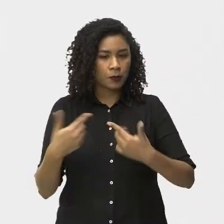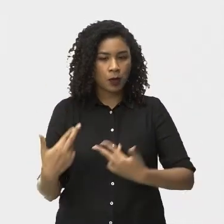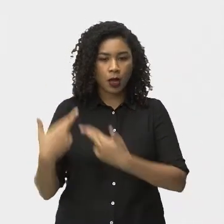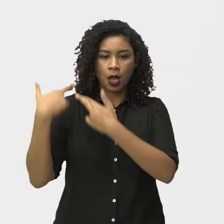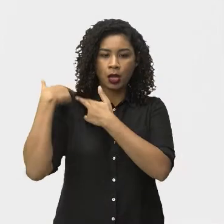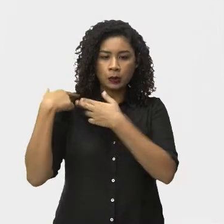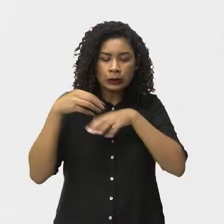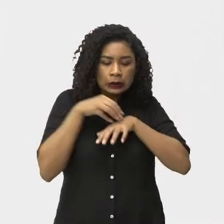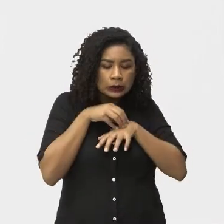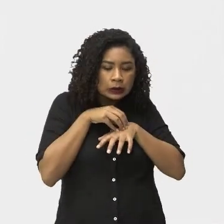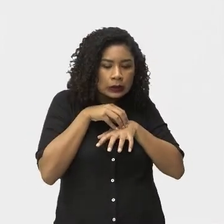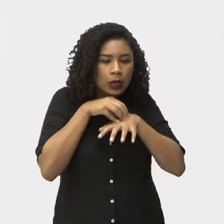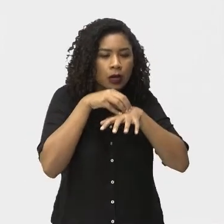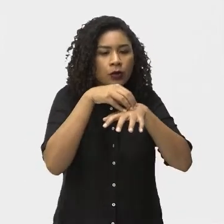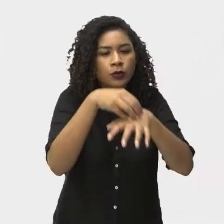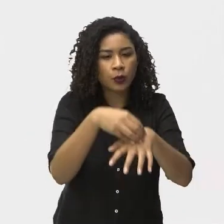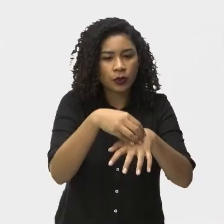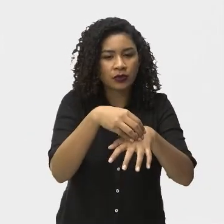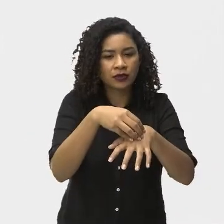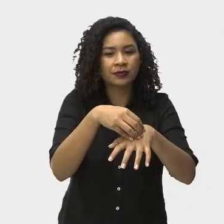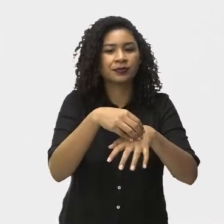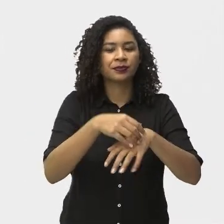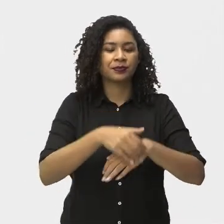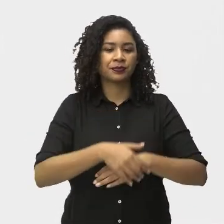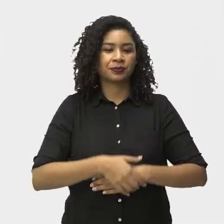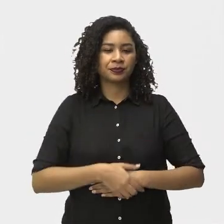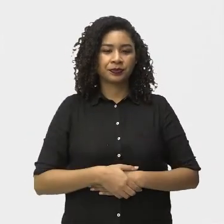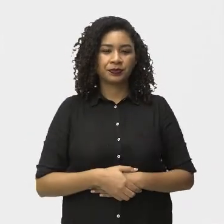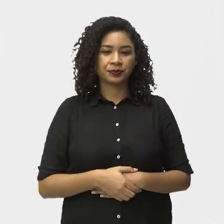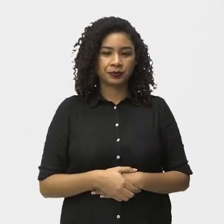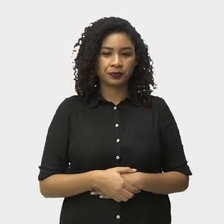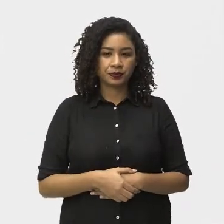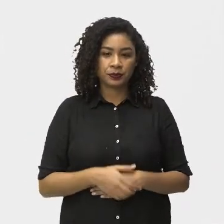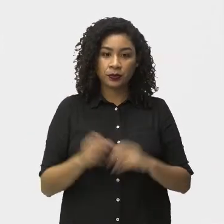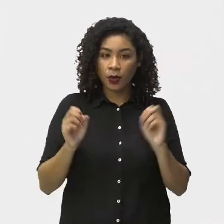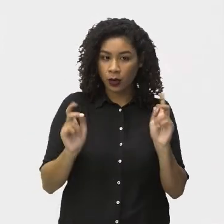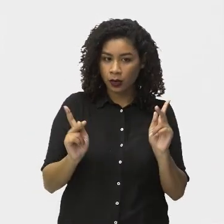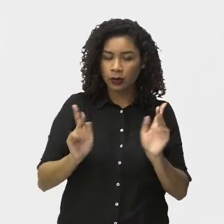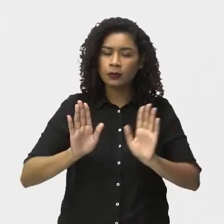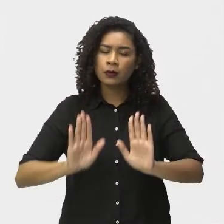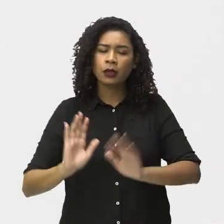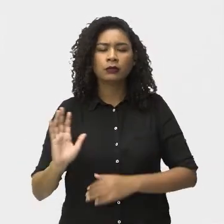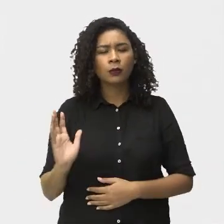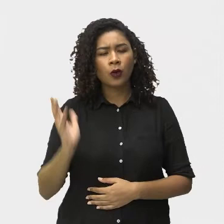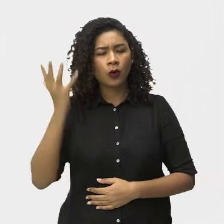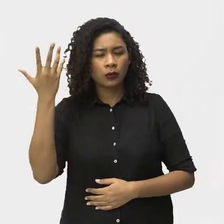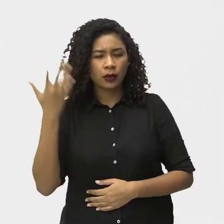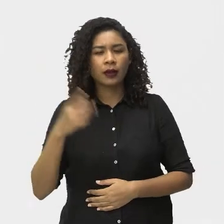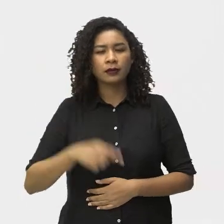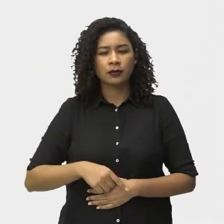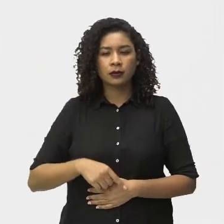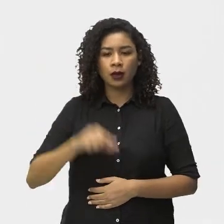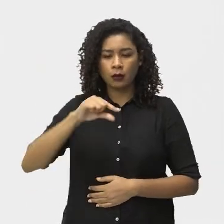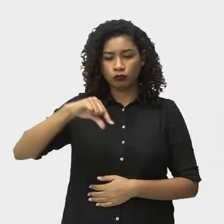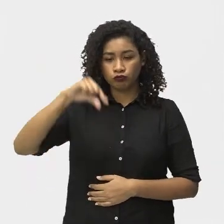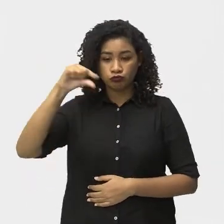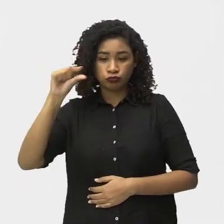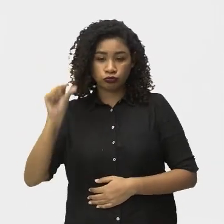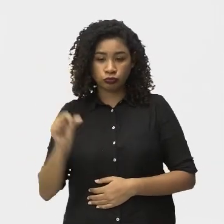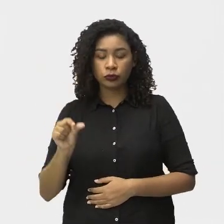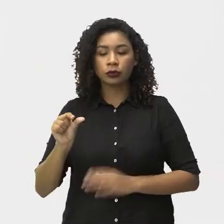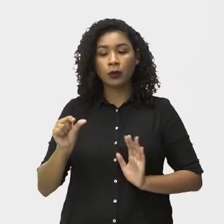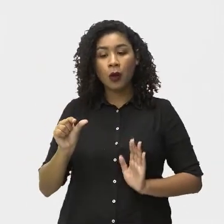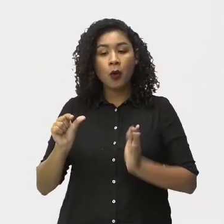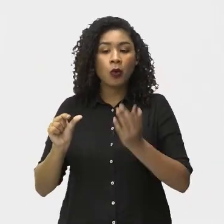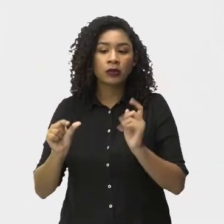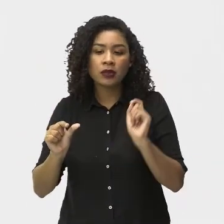óvulo até, do ovário até o útero, certo? Normalmente, é nas trompas que ocorre a fecundação, ou